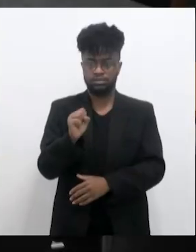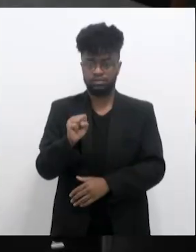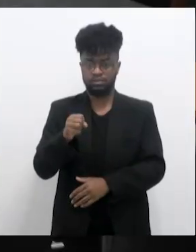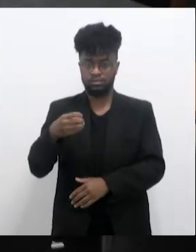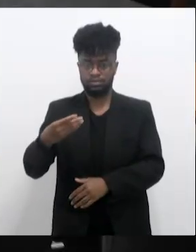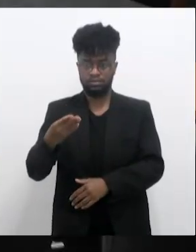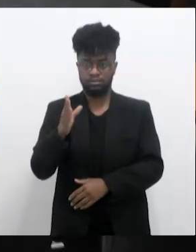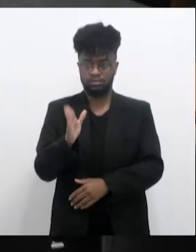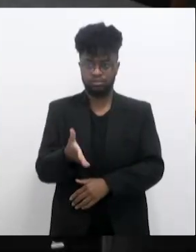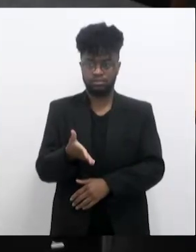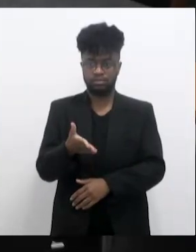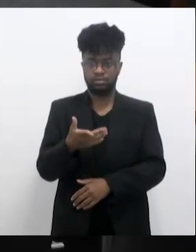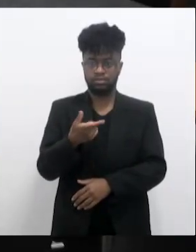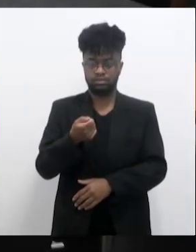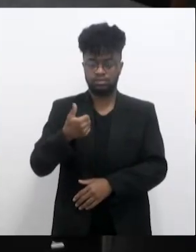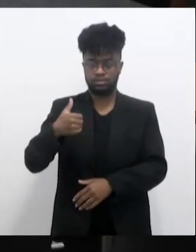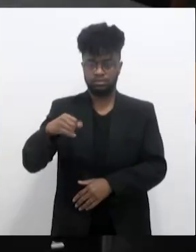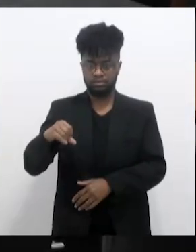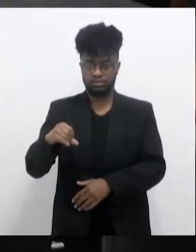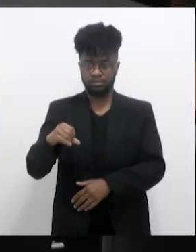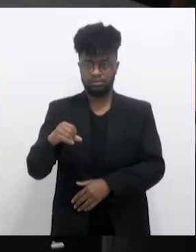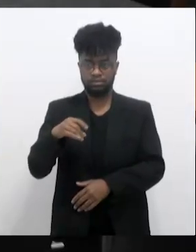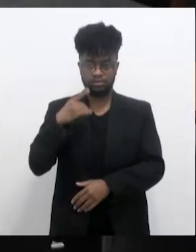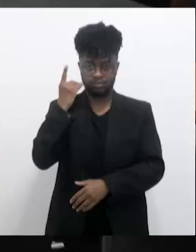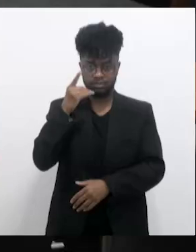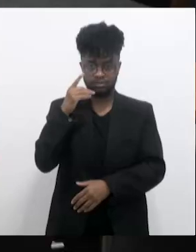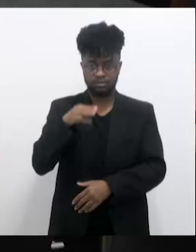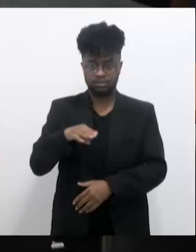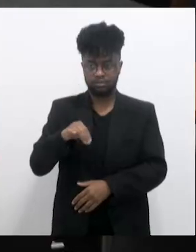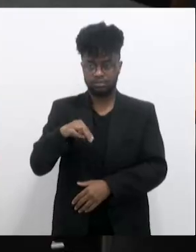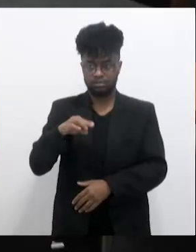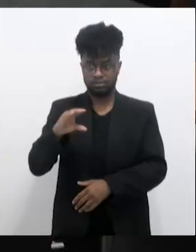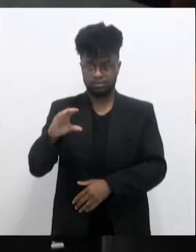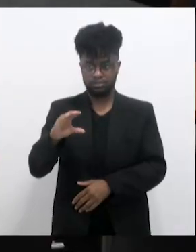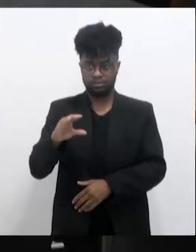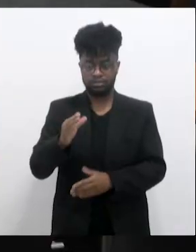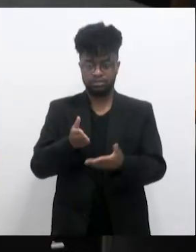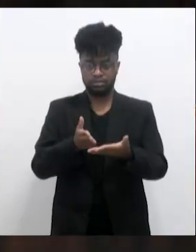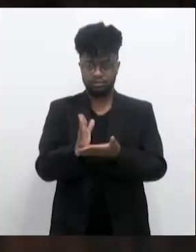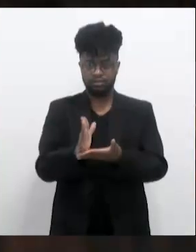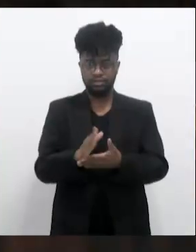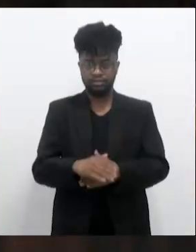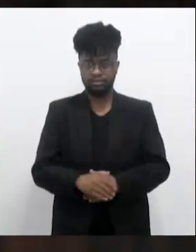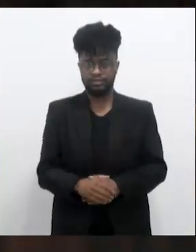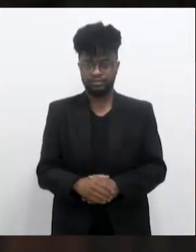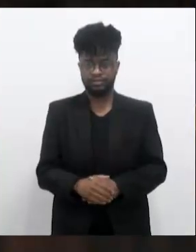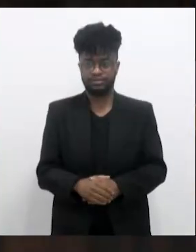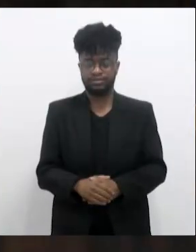684 de 2019, deputado Carlos Mink, aprovado.